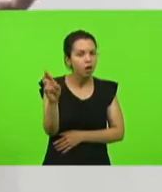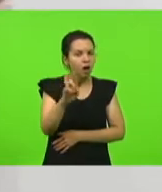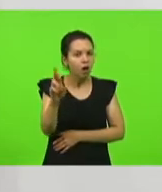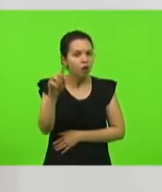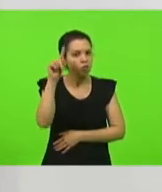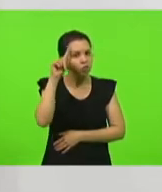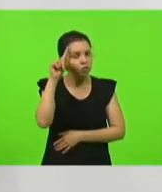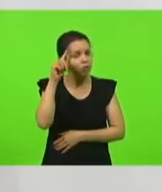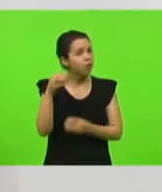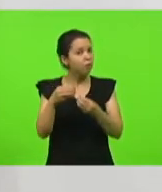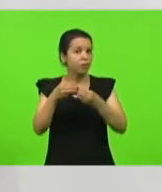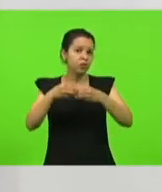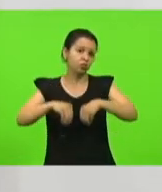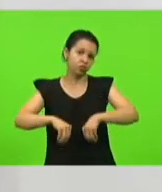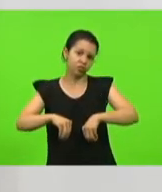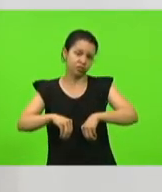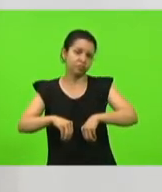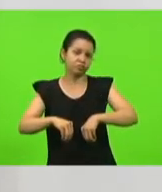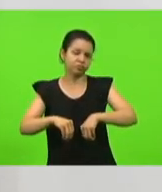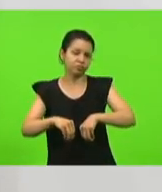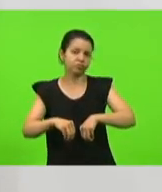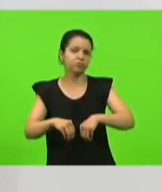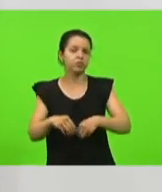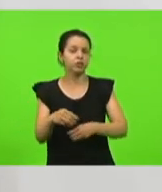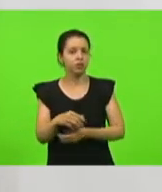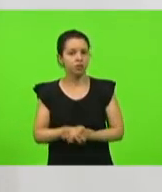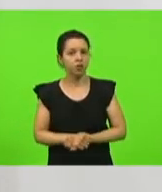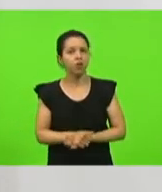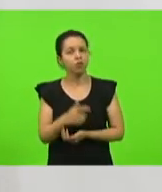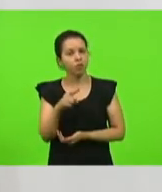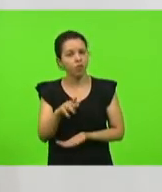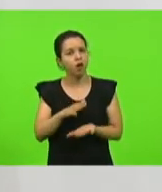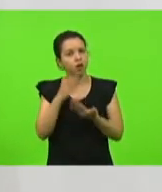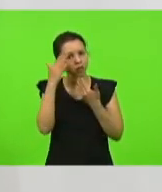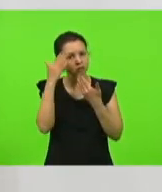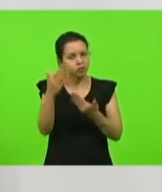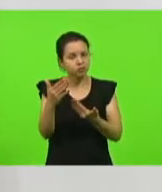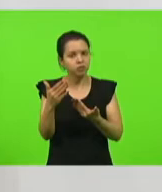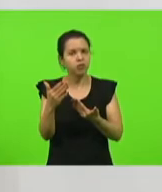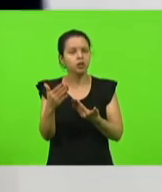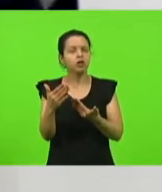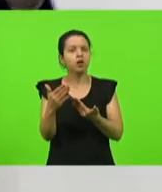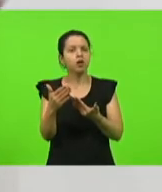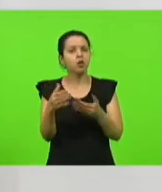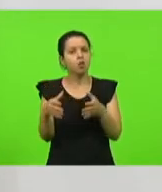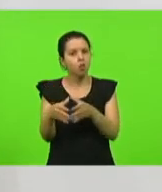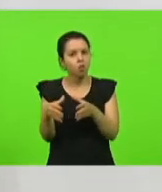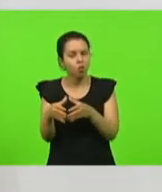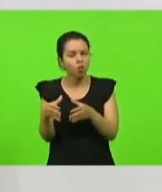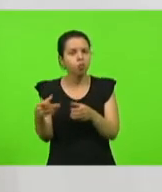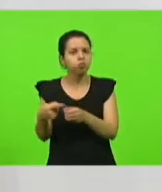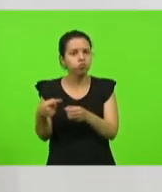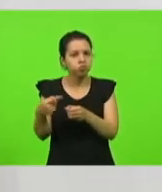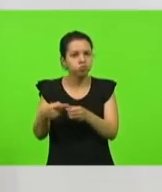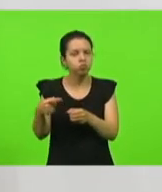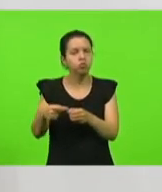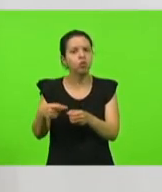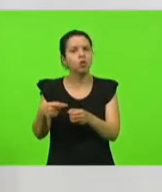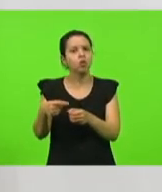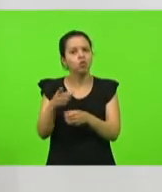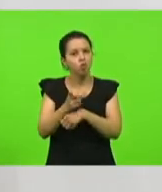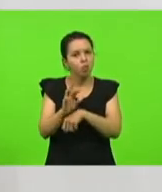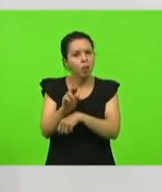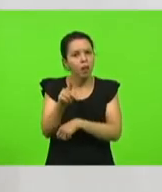estão prejudicando. Quero mais uma vez agradecer a Guarda Municipal, que está fazendo parte. Ou seja, como disse o doutor Paladino, presidente, são